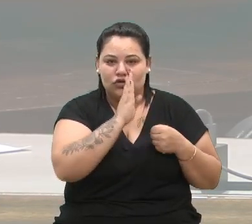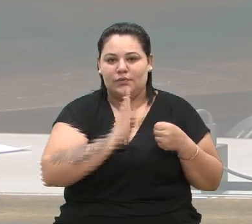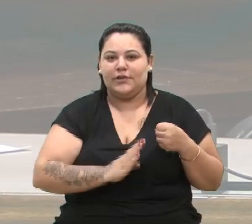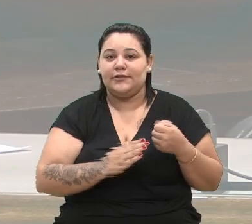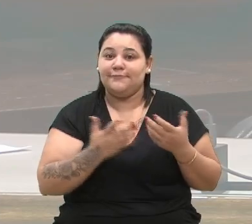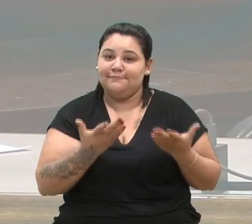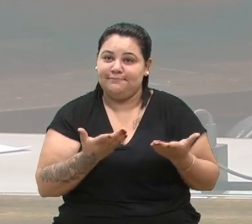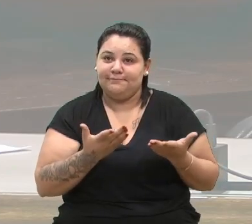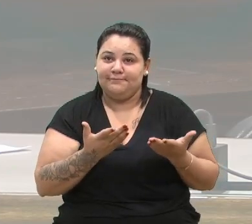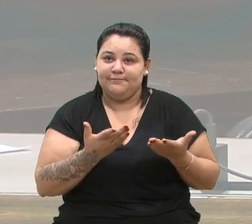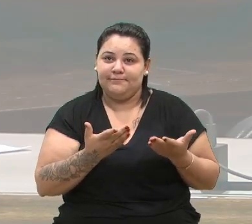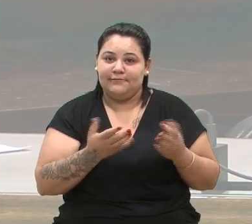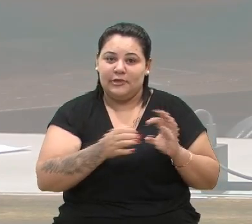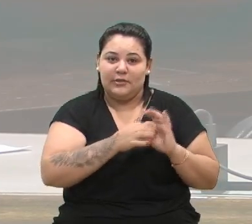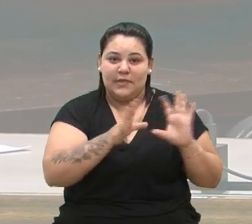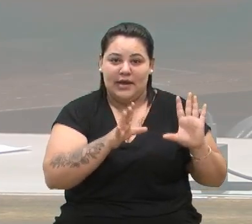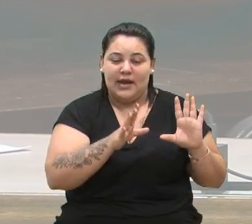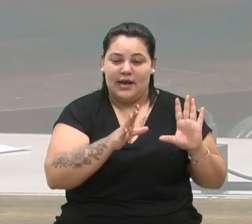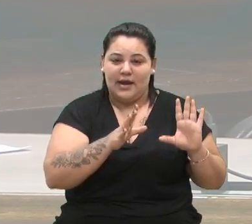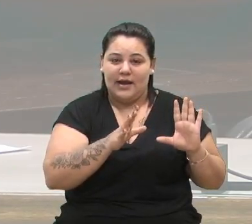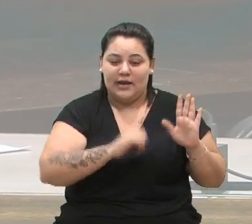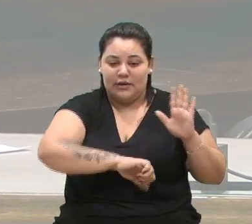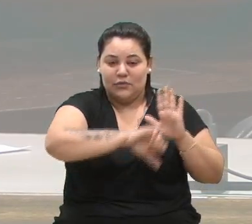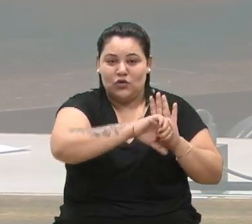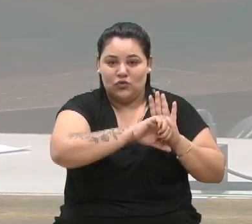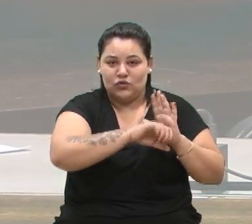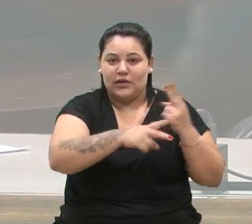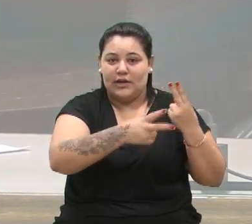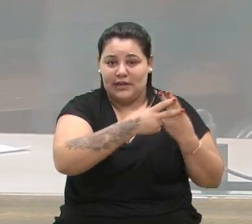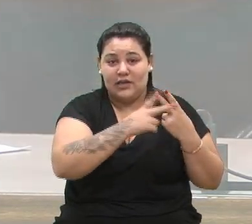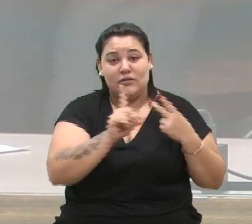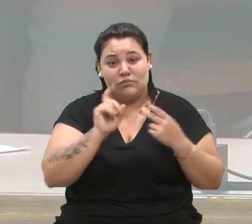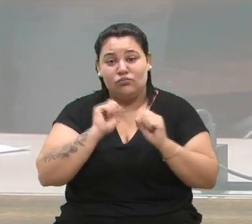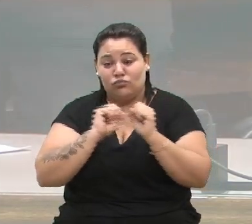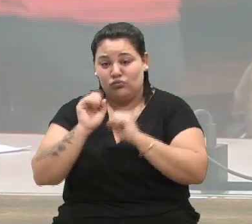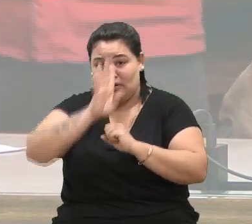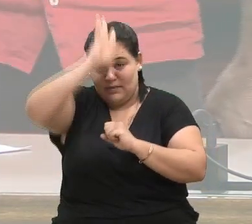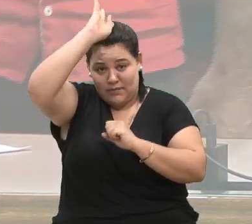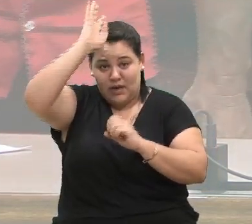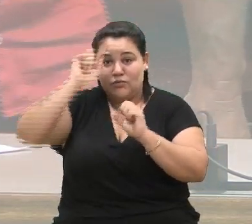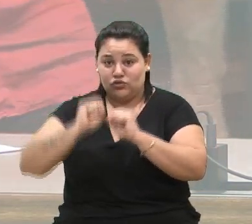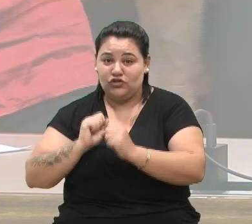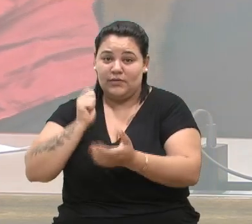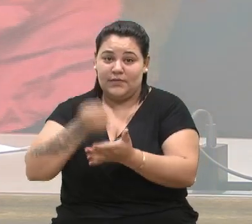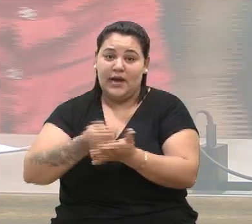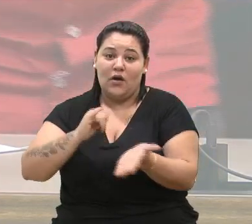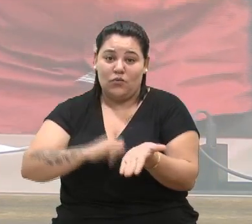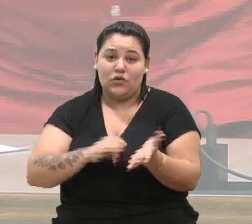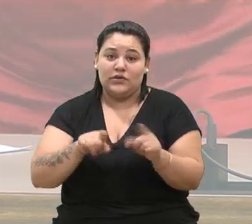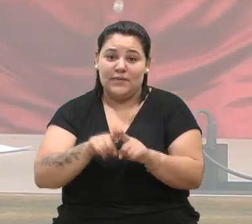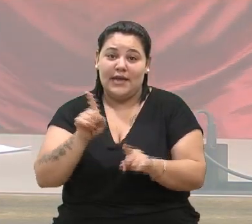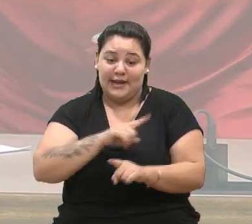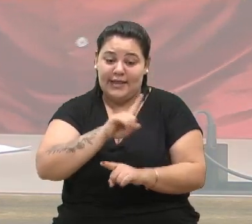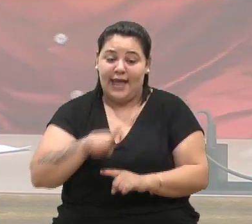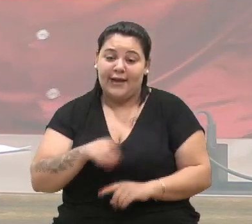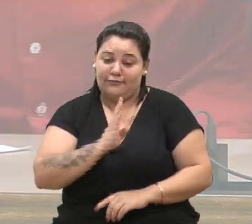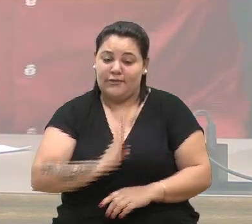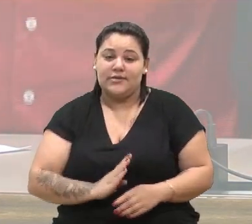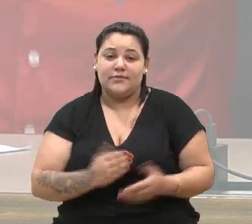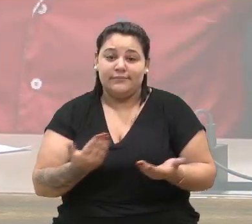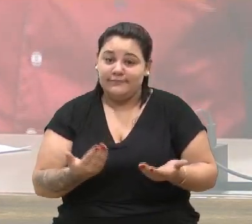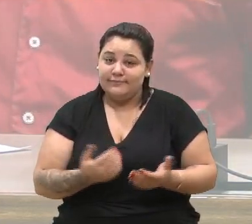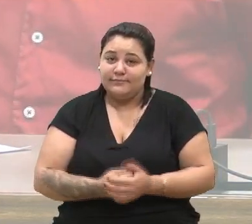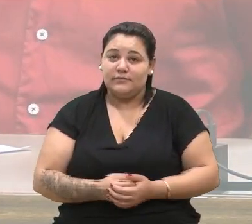liberar bandido, estuprador da cadeia. Ele poderia pagar os impostos que ele sonega no Brasil, né, no exterior. Então, só queria